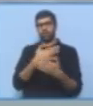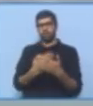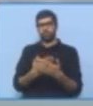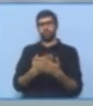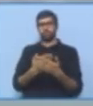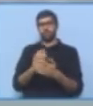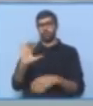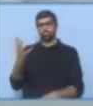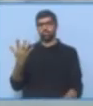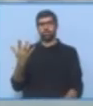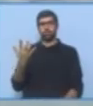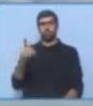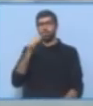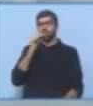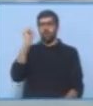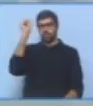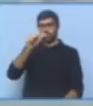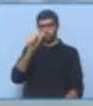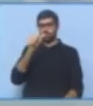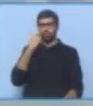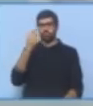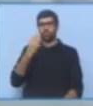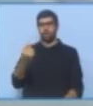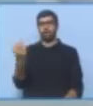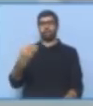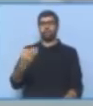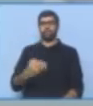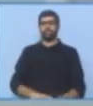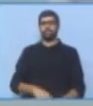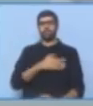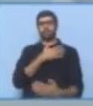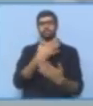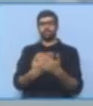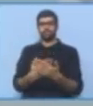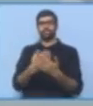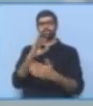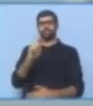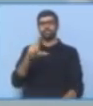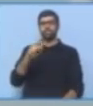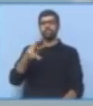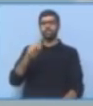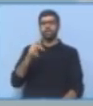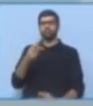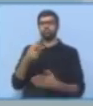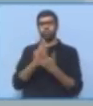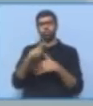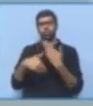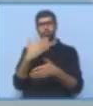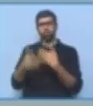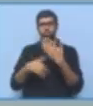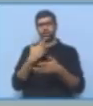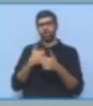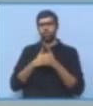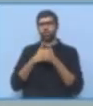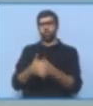aconteceu este batismo assim muito especial, até hoje a Helena tem continuado e tem sido fiel a